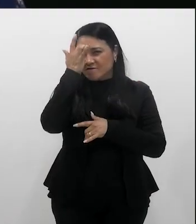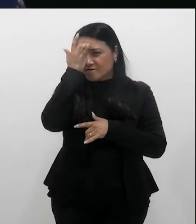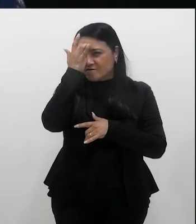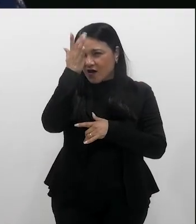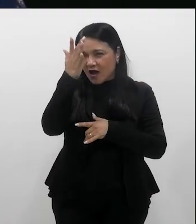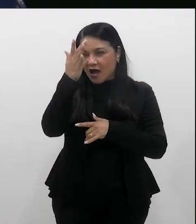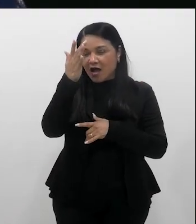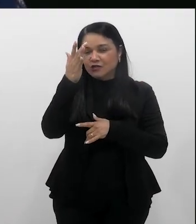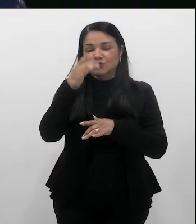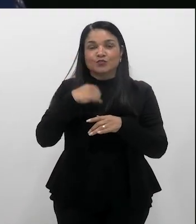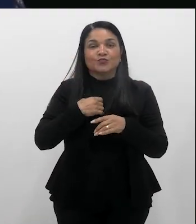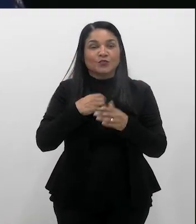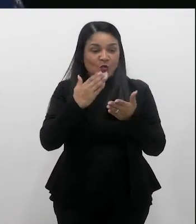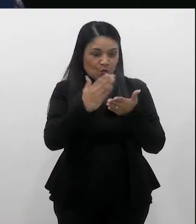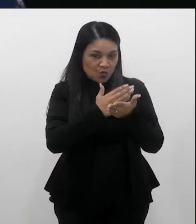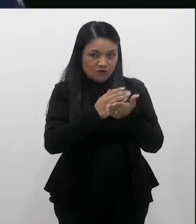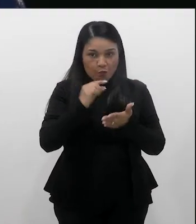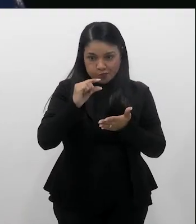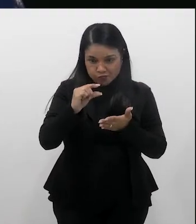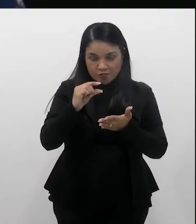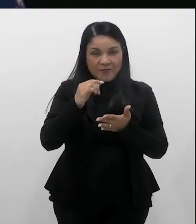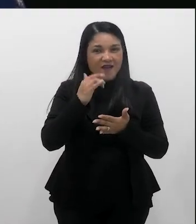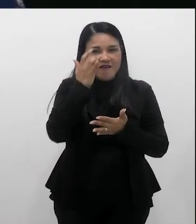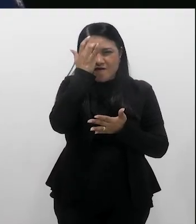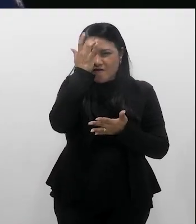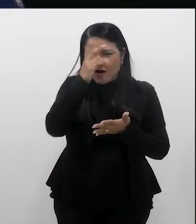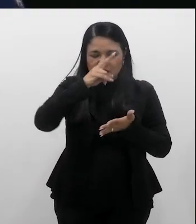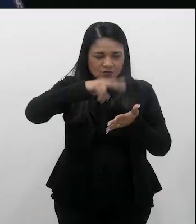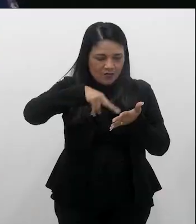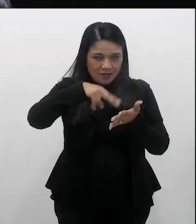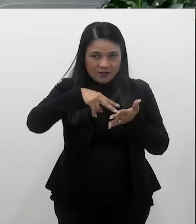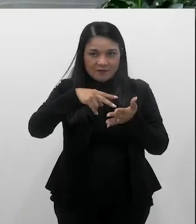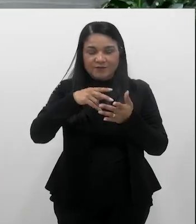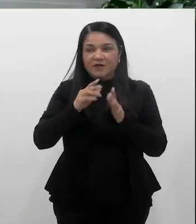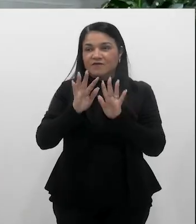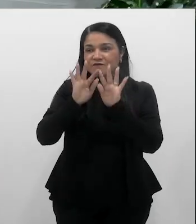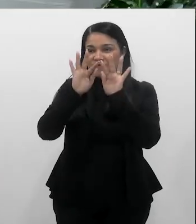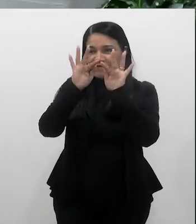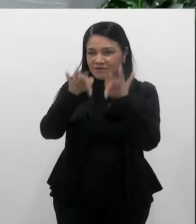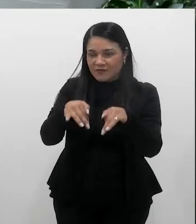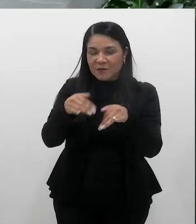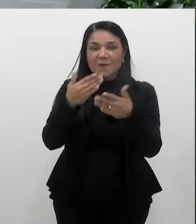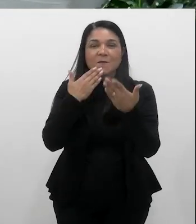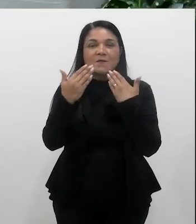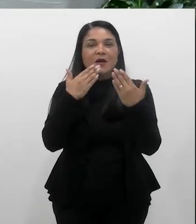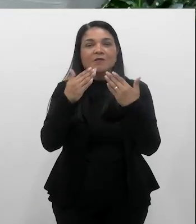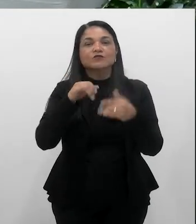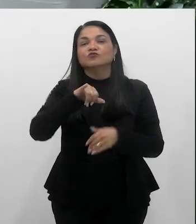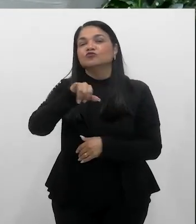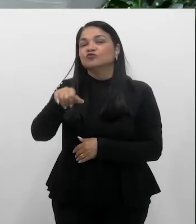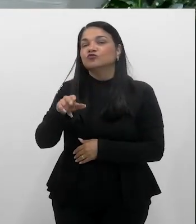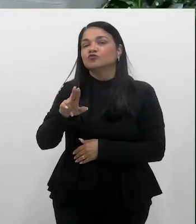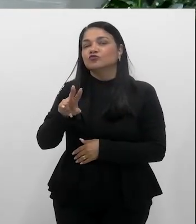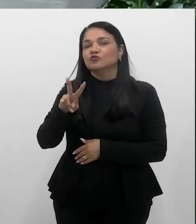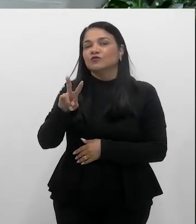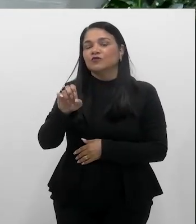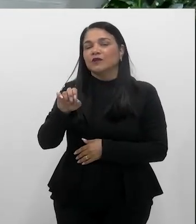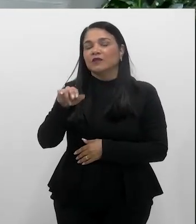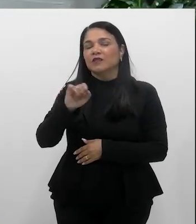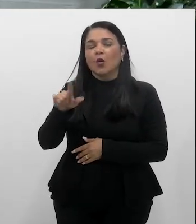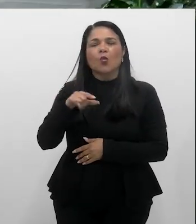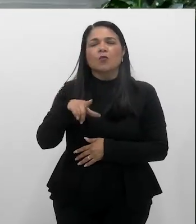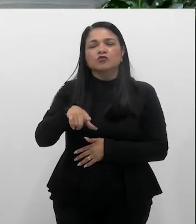Sim, facinho de ler. O livro é grosso, mas é muito rapidinho de ler. Para a gente encerrar o nosso papo, Juvenal, qual é a